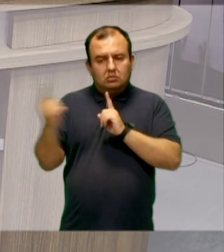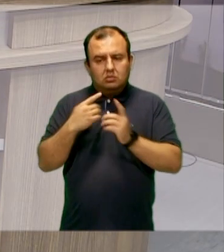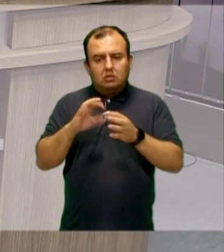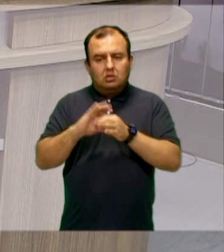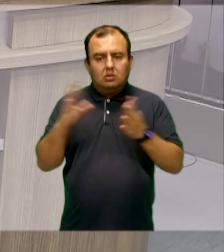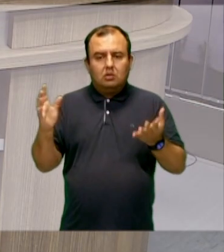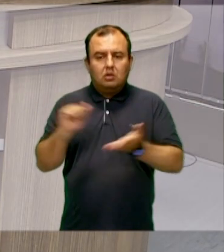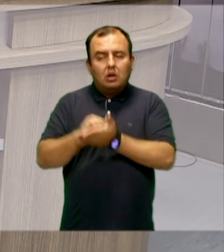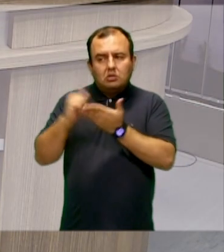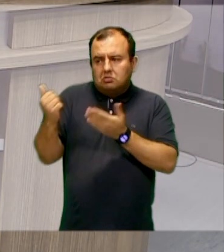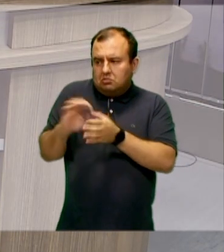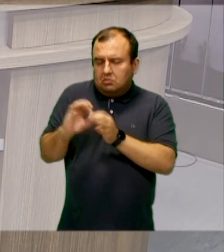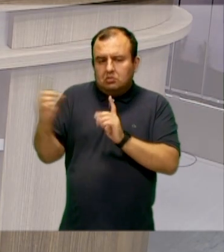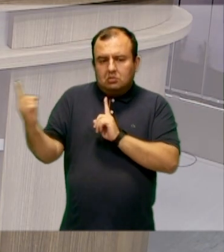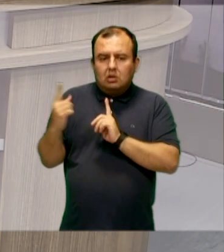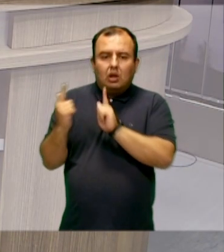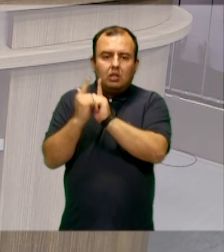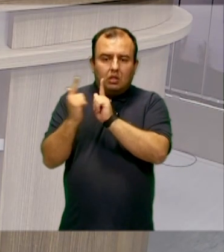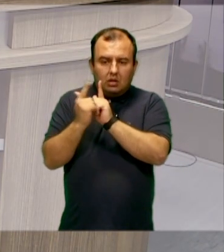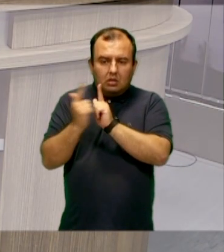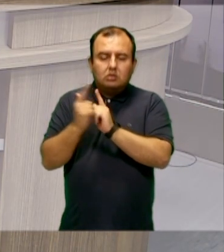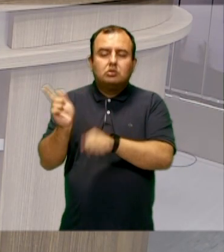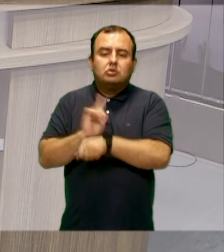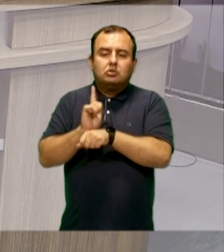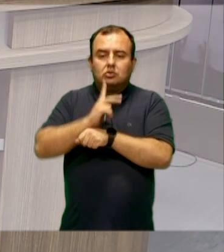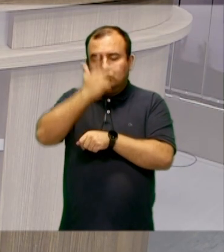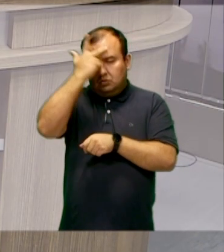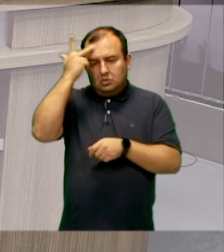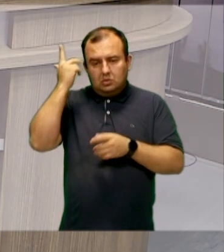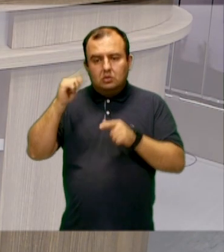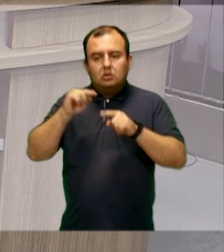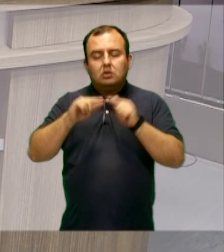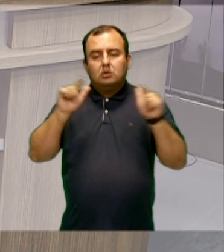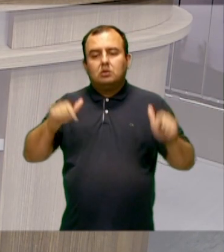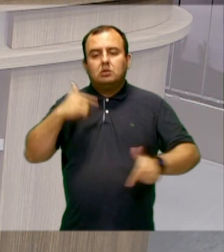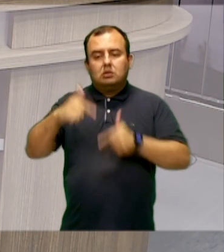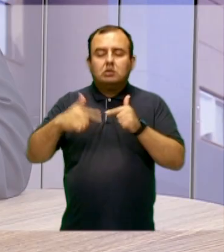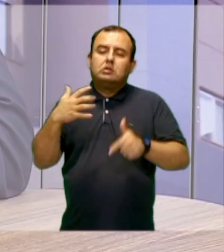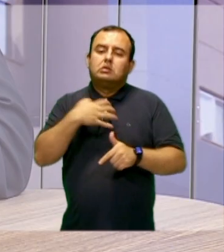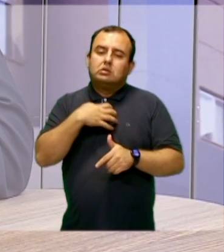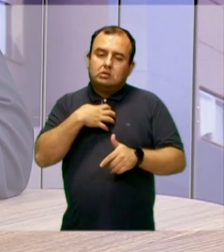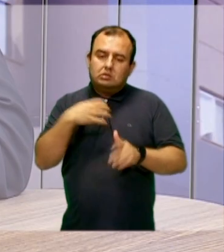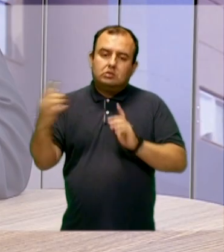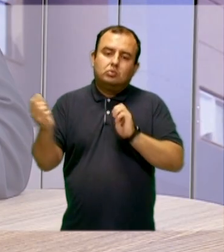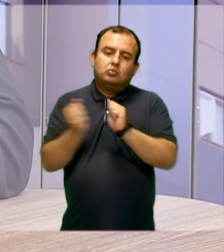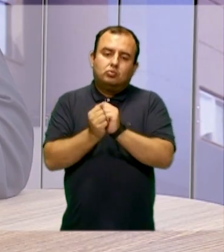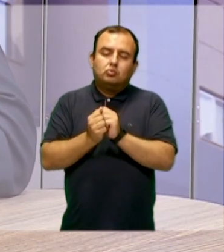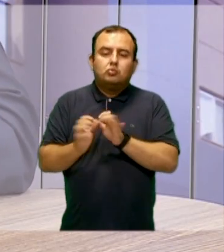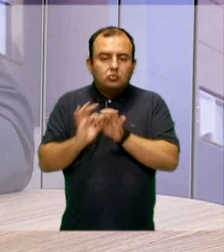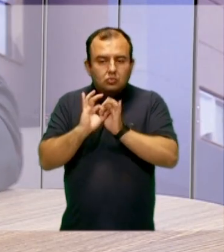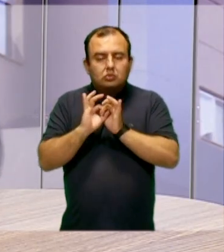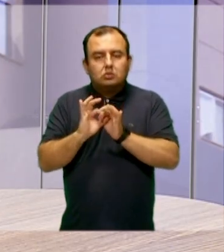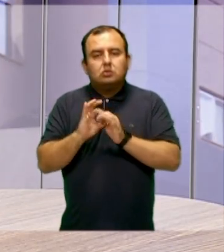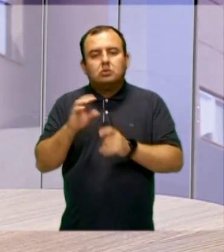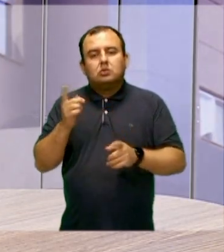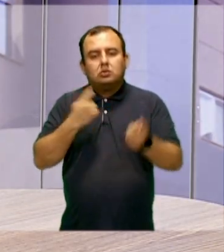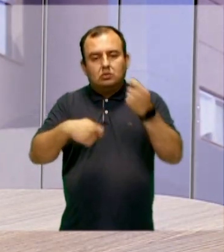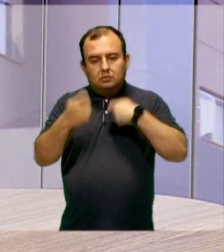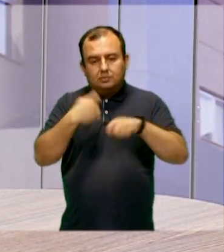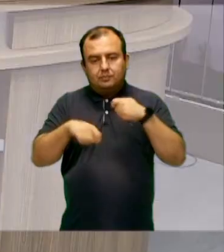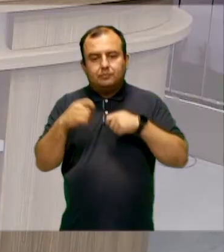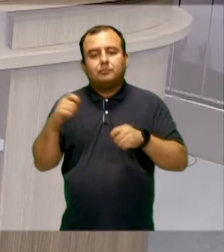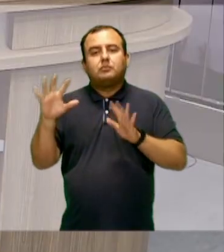livre, por que não te atender? Então, a gente quer, na parte de gestão de pessoas, que o servidor se sinta mais parte do município. E na questão da